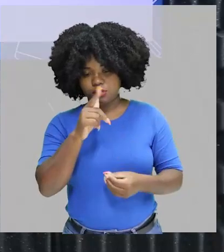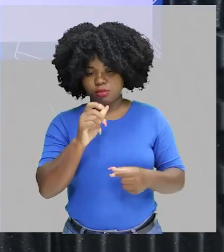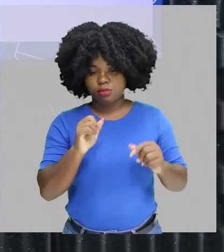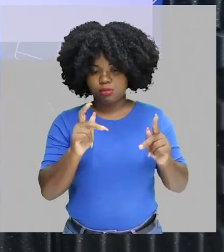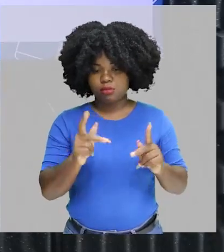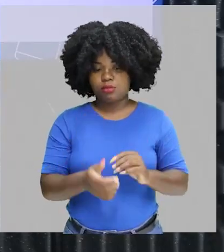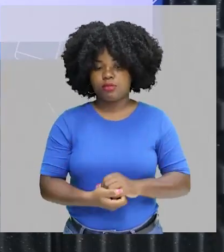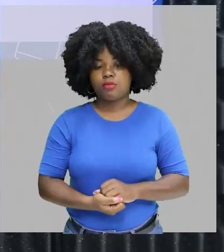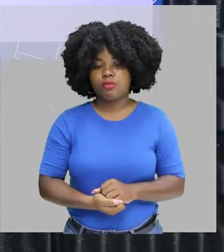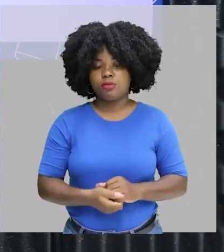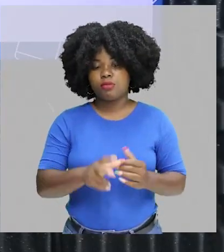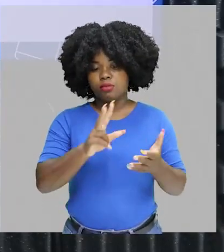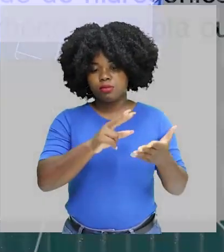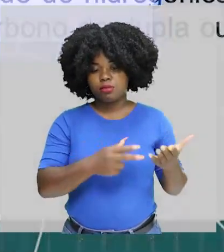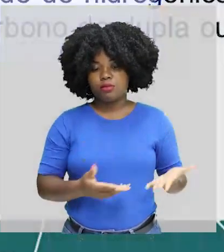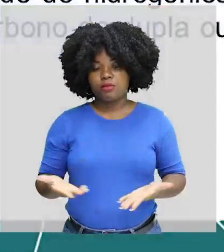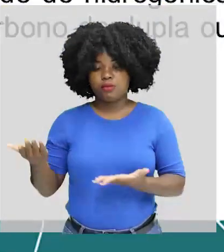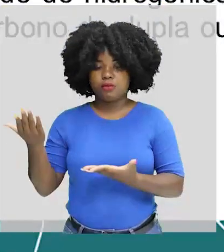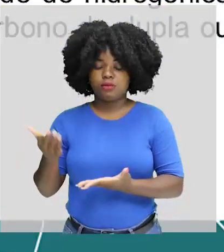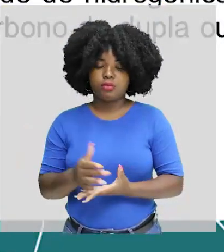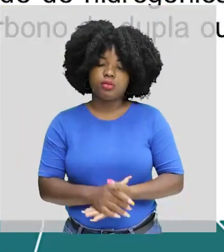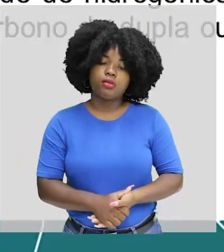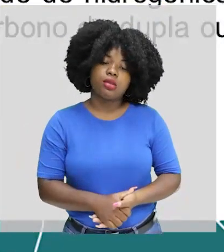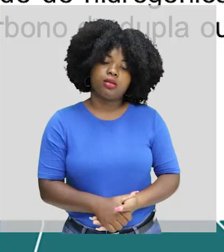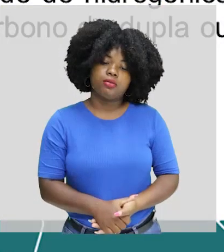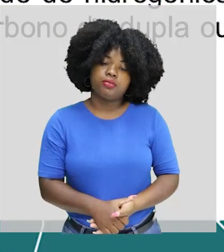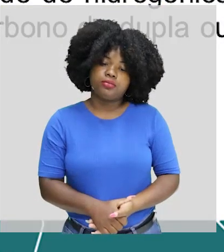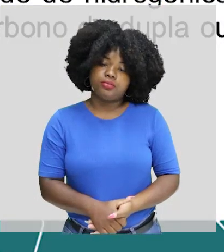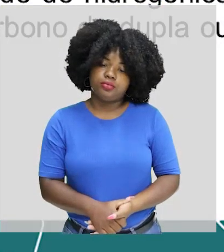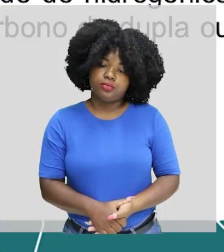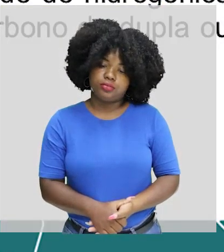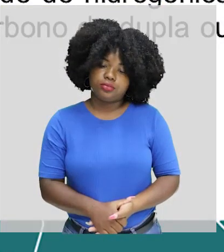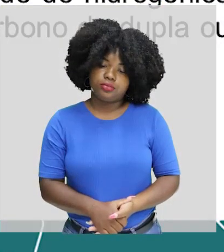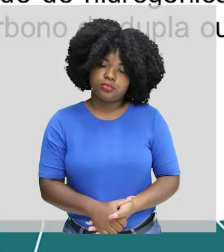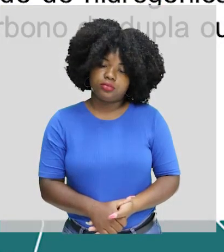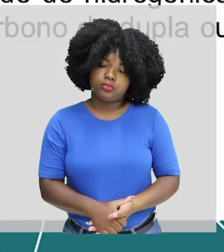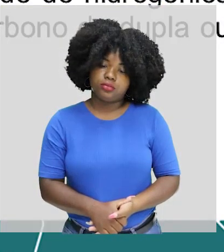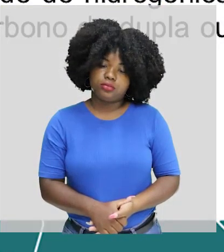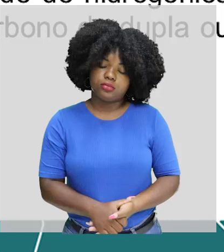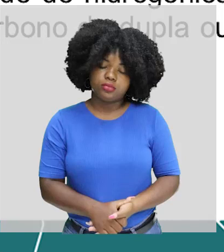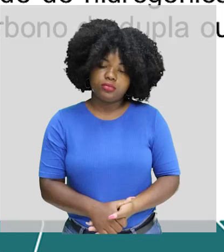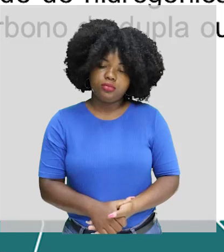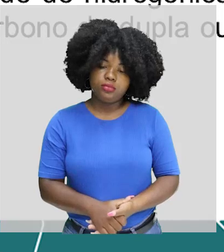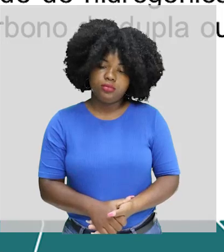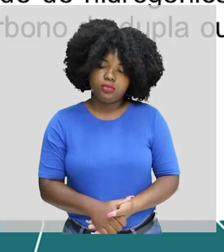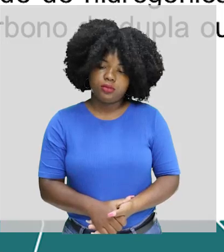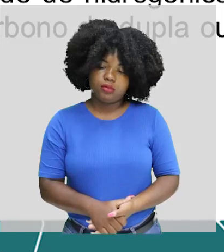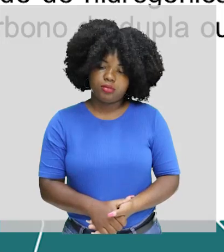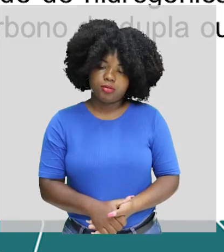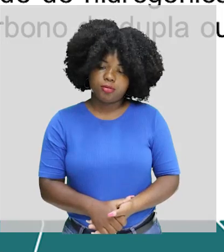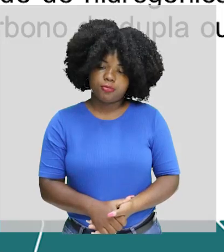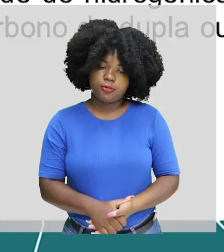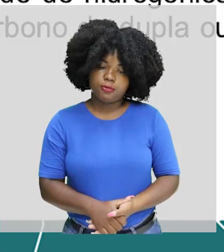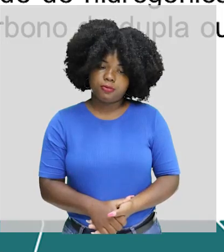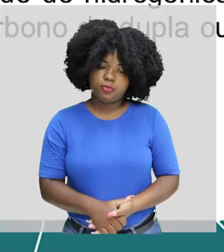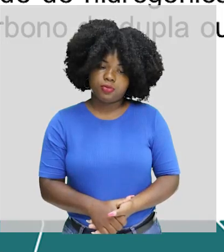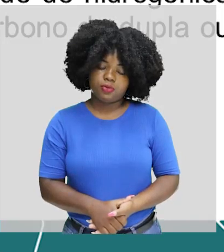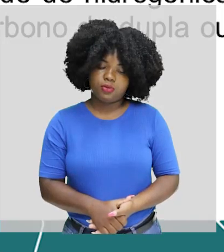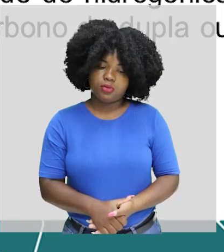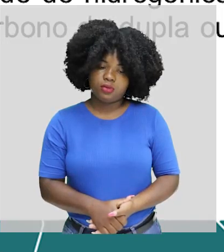bom? Essas reações, elas seguem a regra de Markovnikov, que diz que o hidrogênio